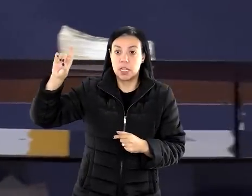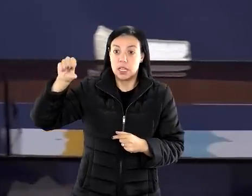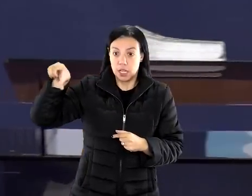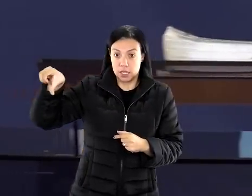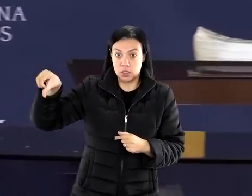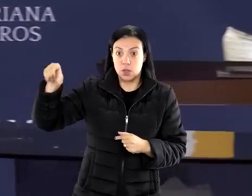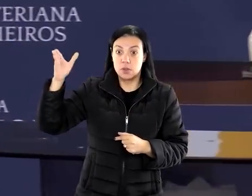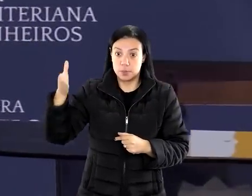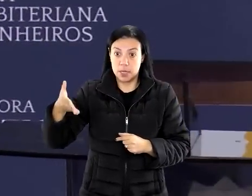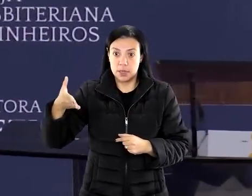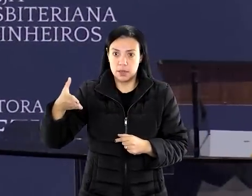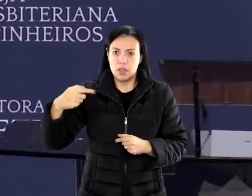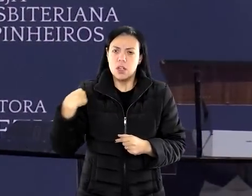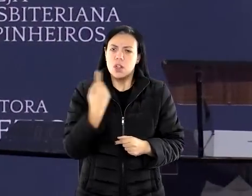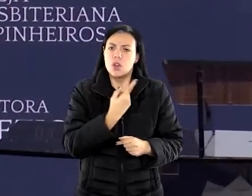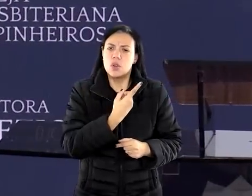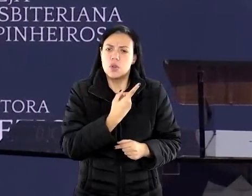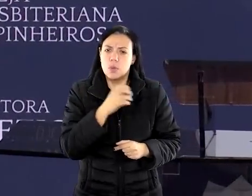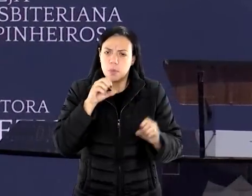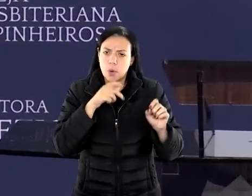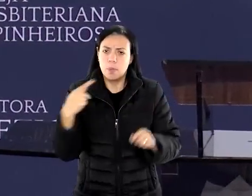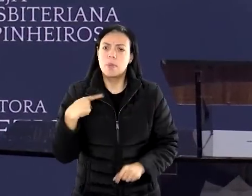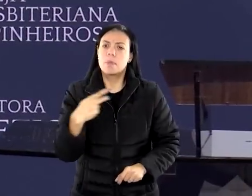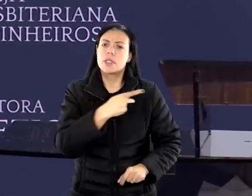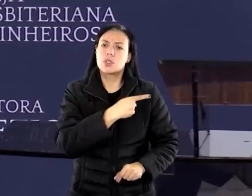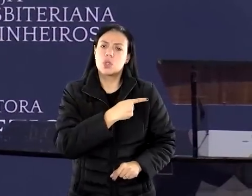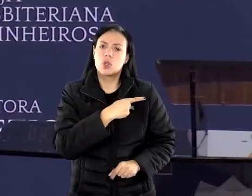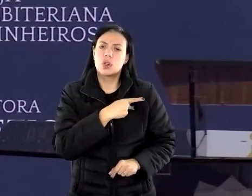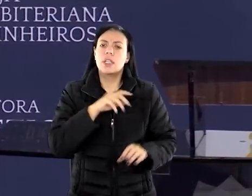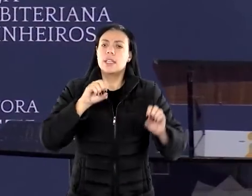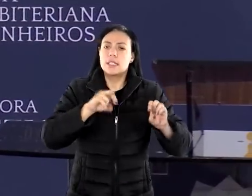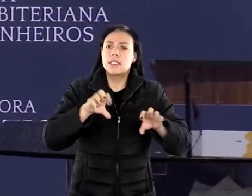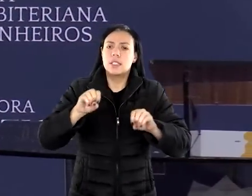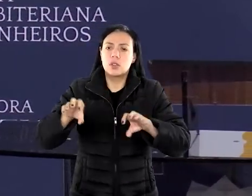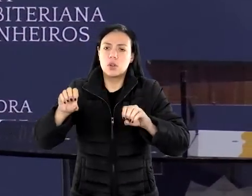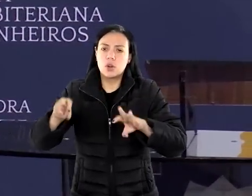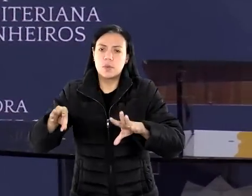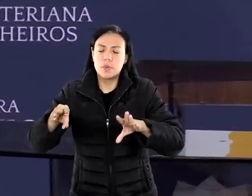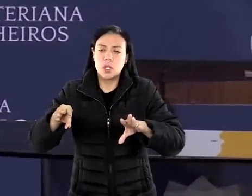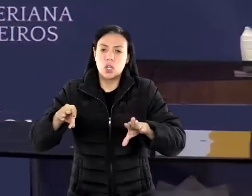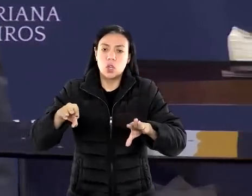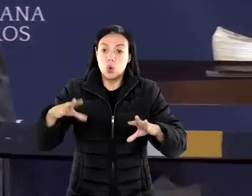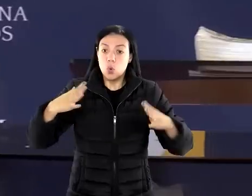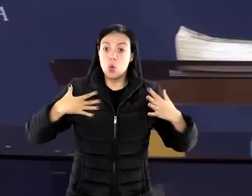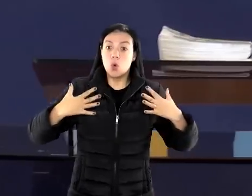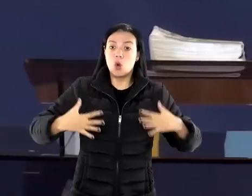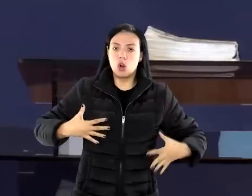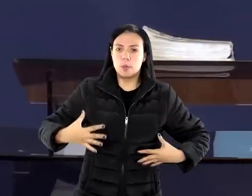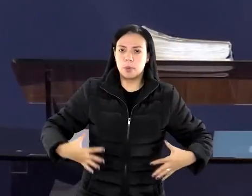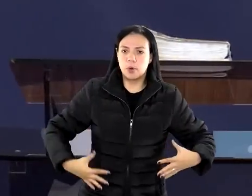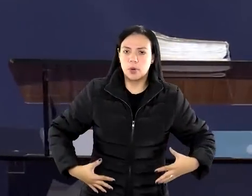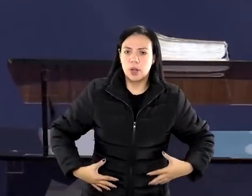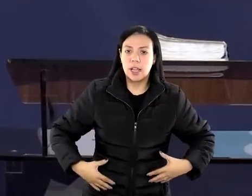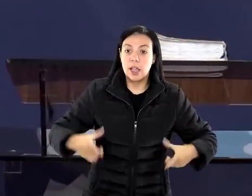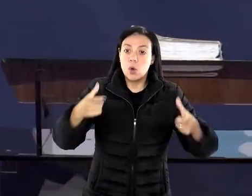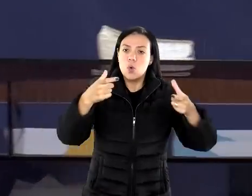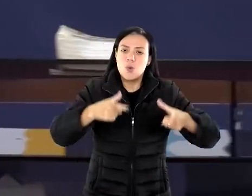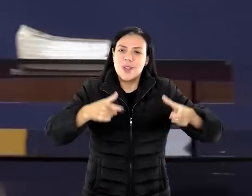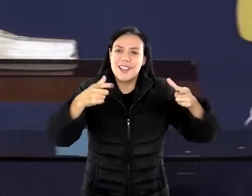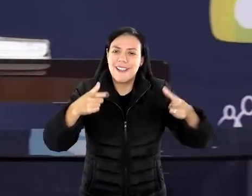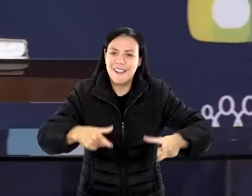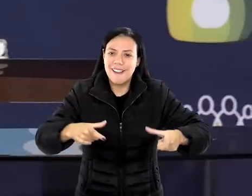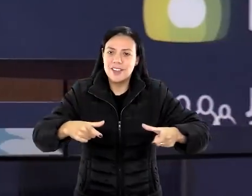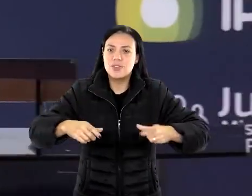vosso corpo. Então, o corpo é a geografia da santificação. Você é templo